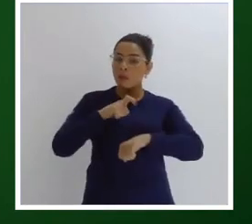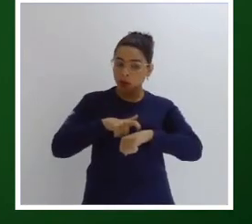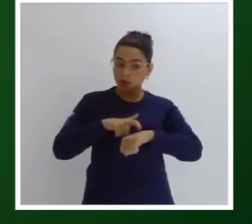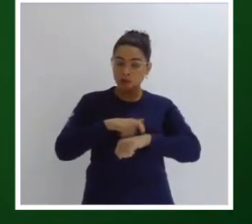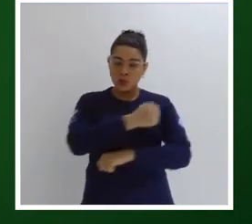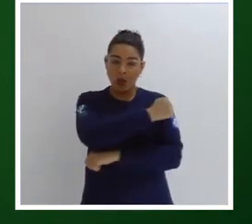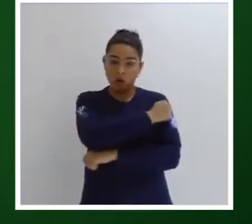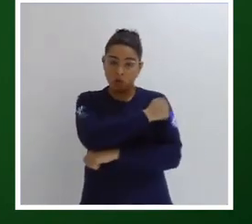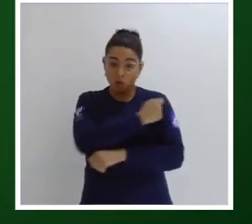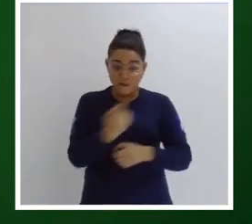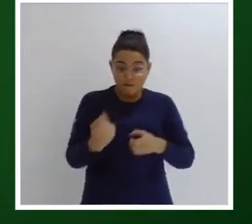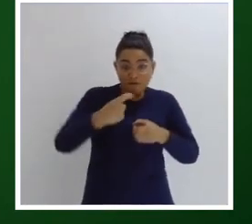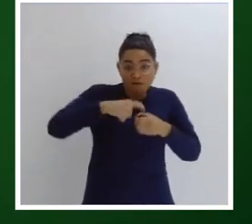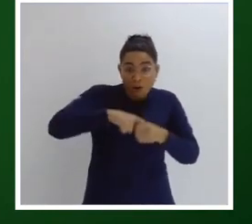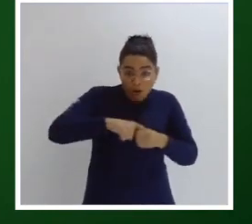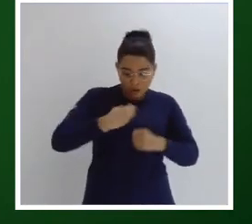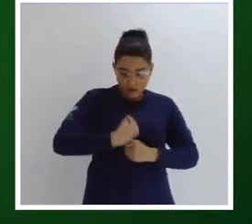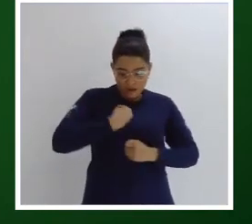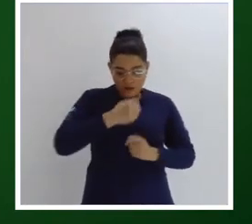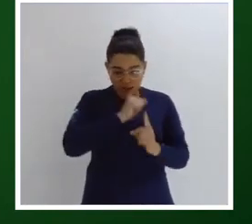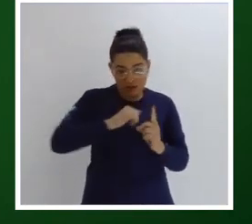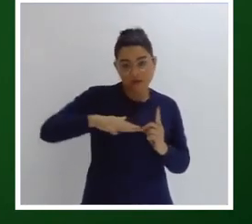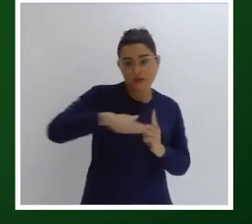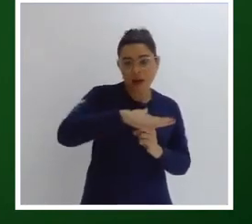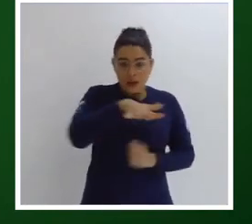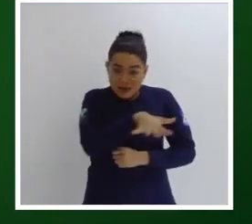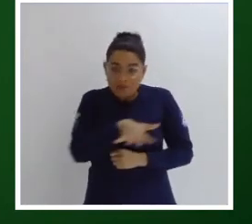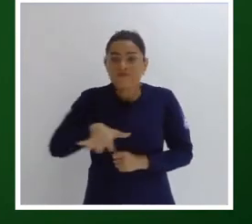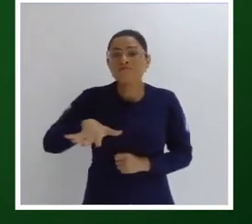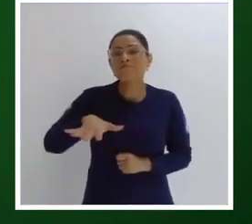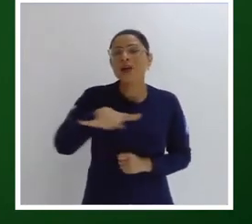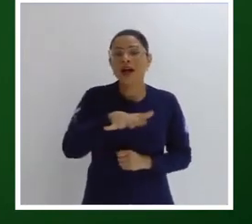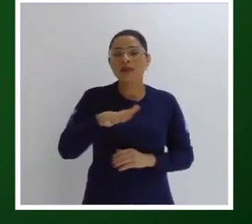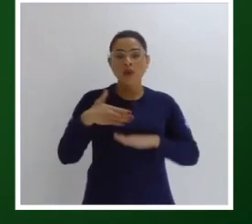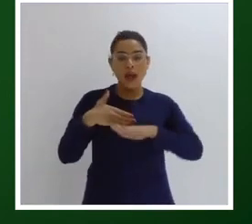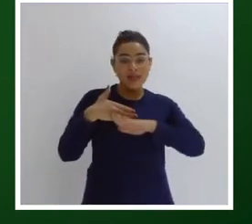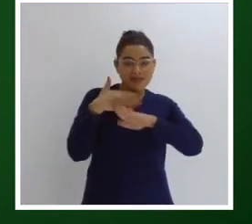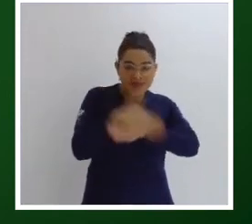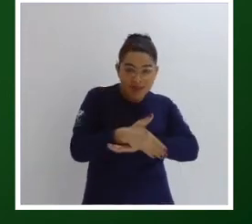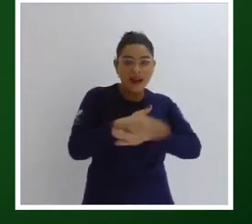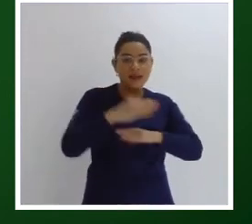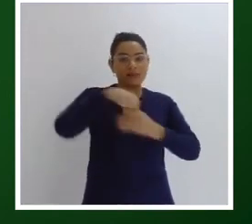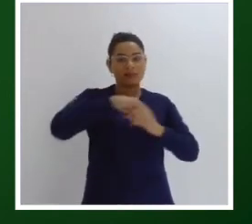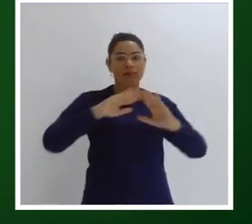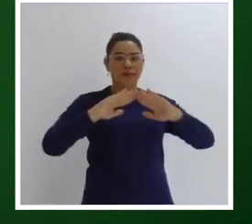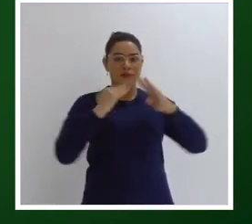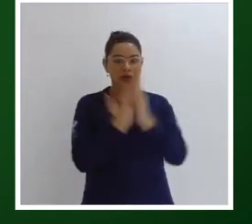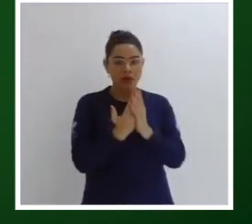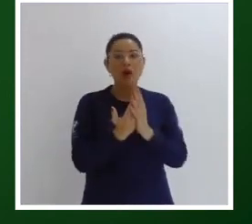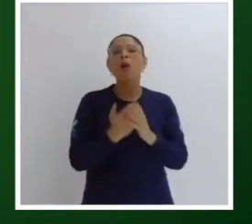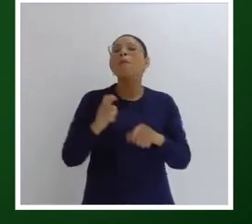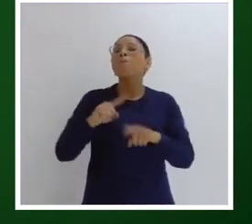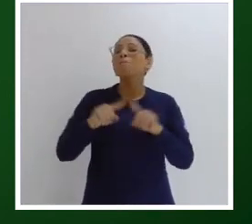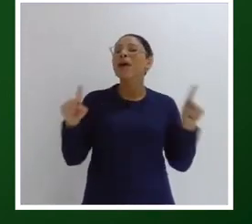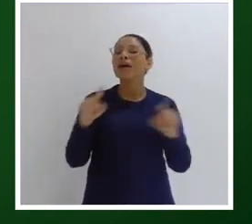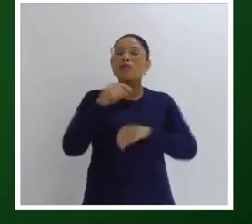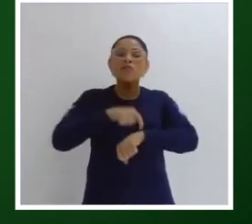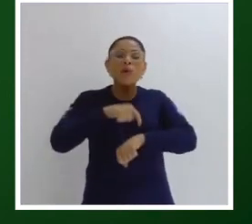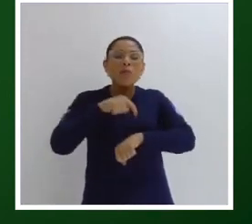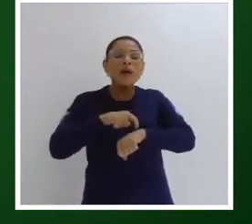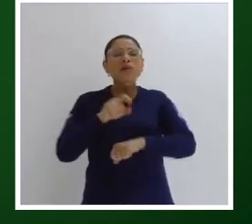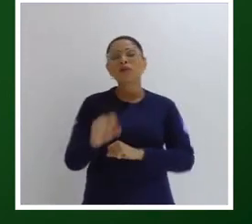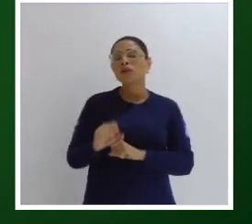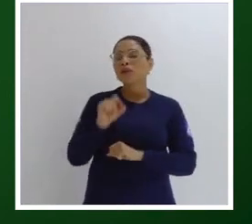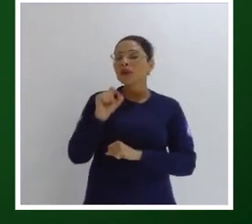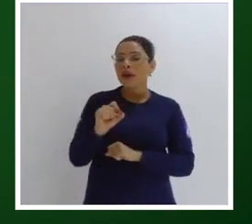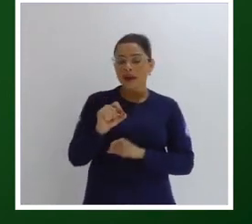a conviver na sociedade ele tem espaço de entrar a escola só que a gente estava falando ainda de um momento de